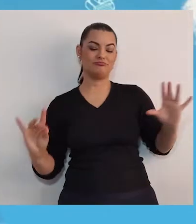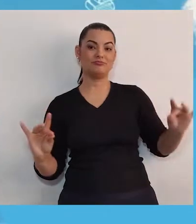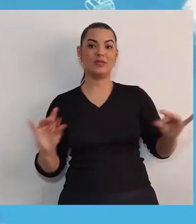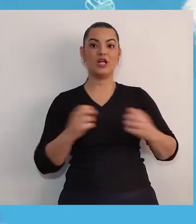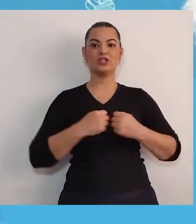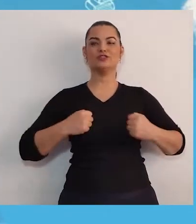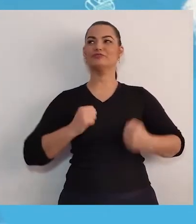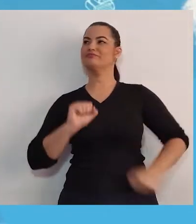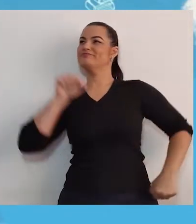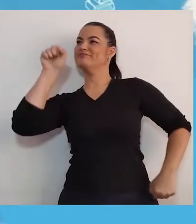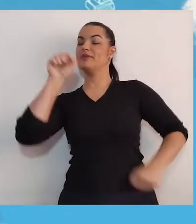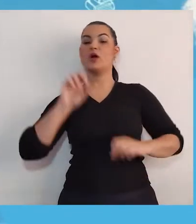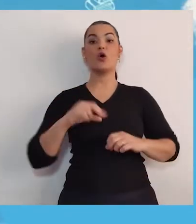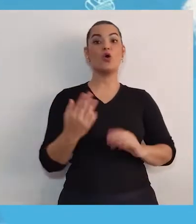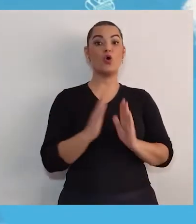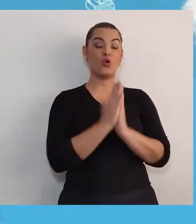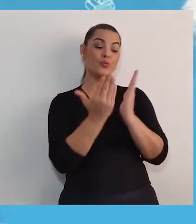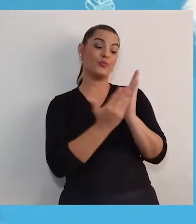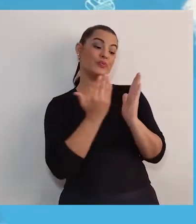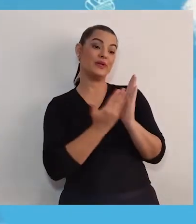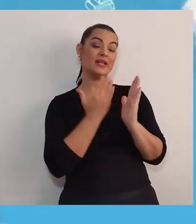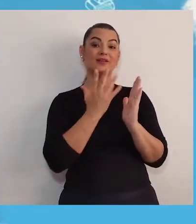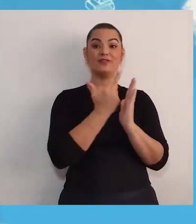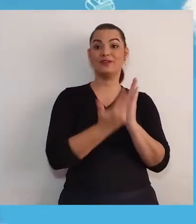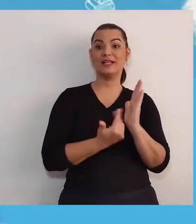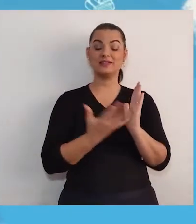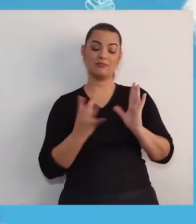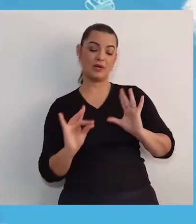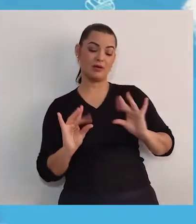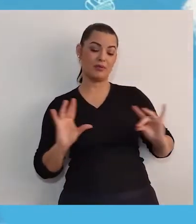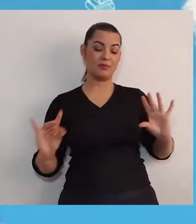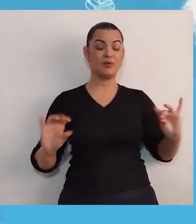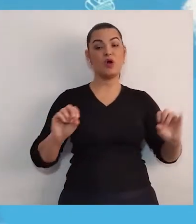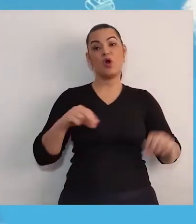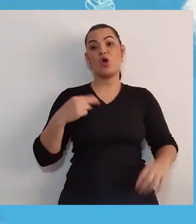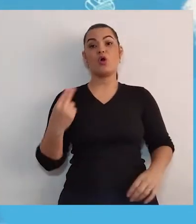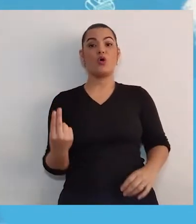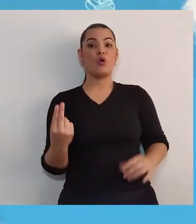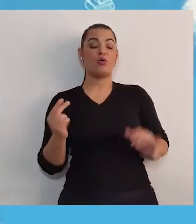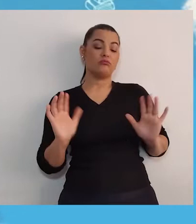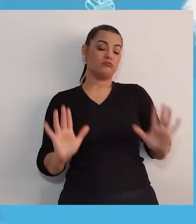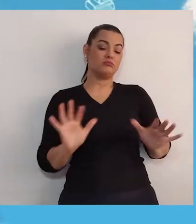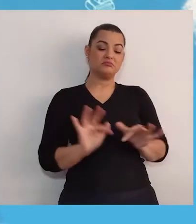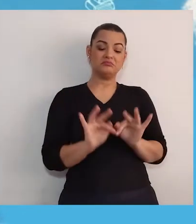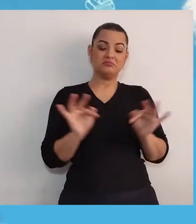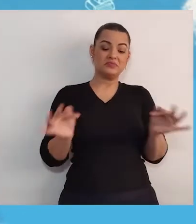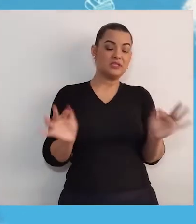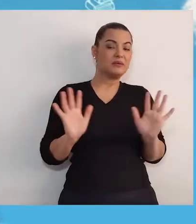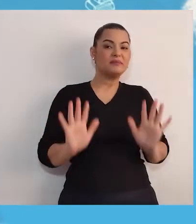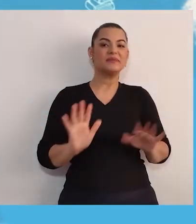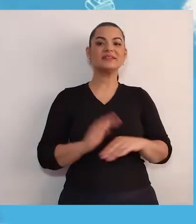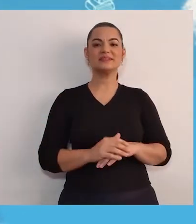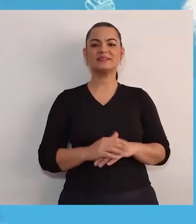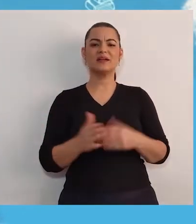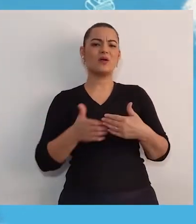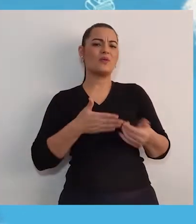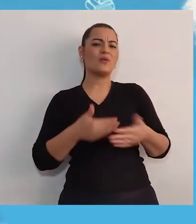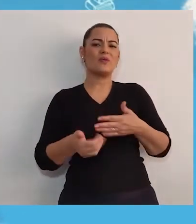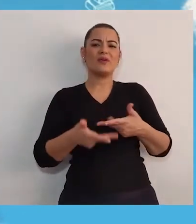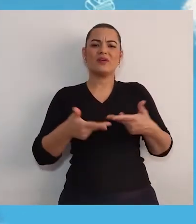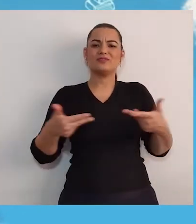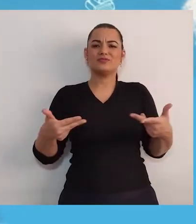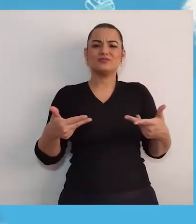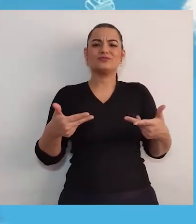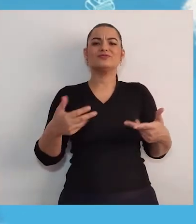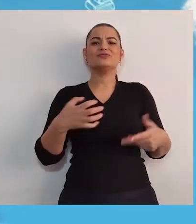super-heróis, livros, desenhos de livros, ou apenas deixar ela como ela está. De qualquer forma, tenho certeza